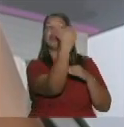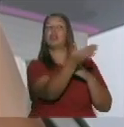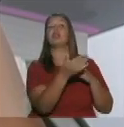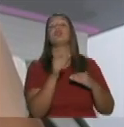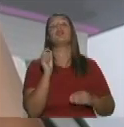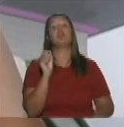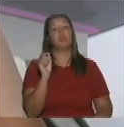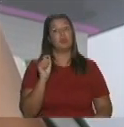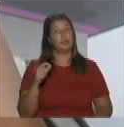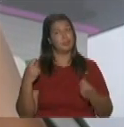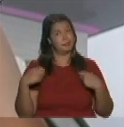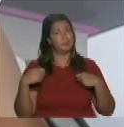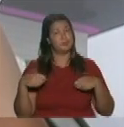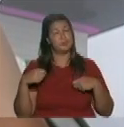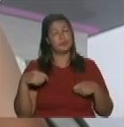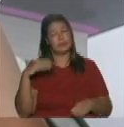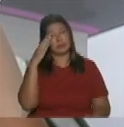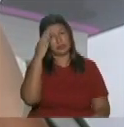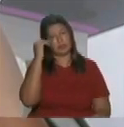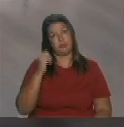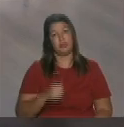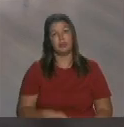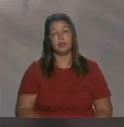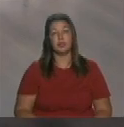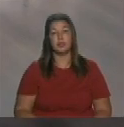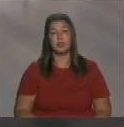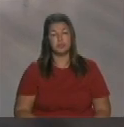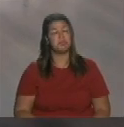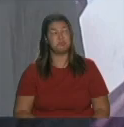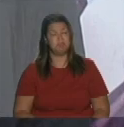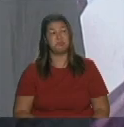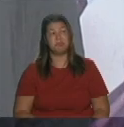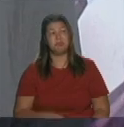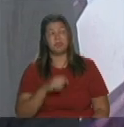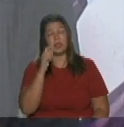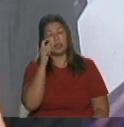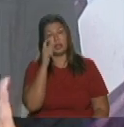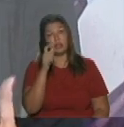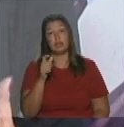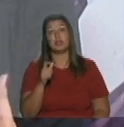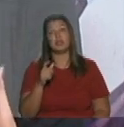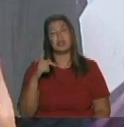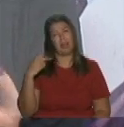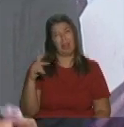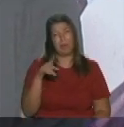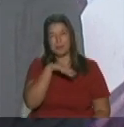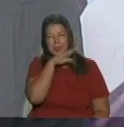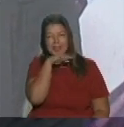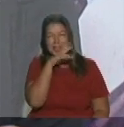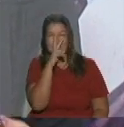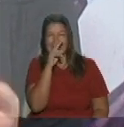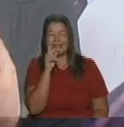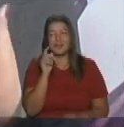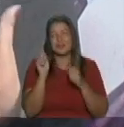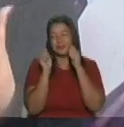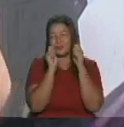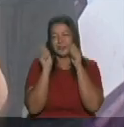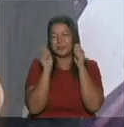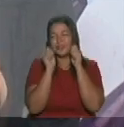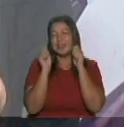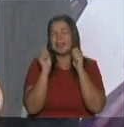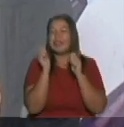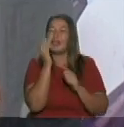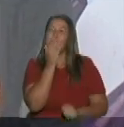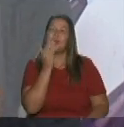por trás daquilo, né? Então, você falou uma coisa muito interessante, porque realmente essa porquinha parece muito fofinha, né? Parece assim,